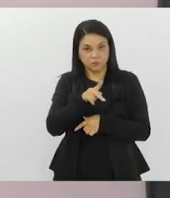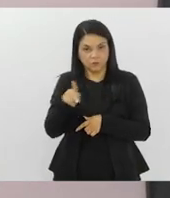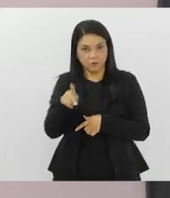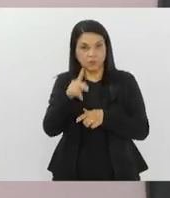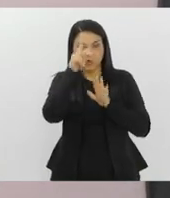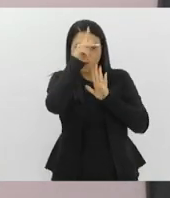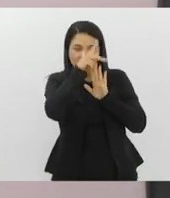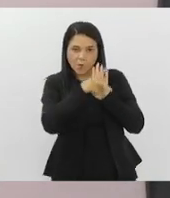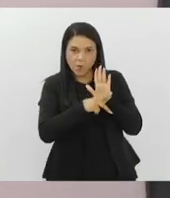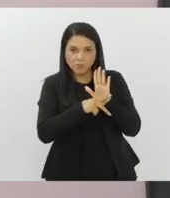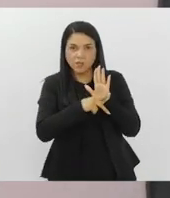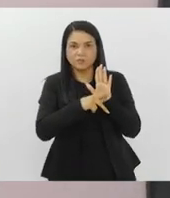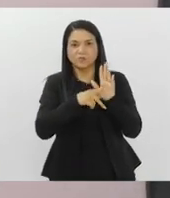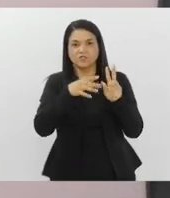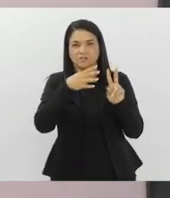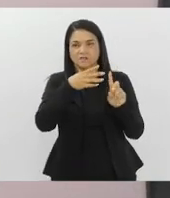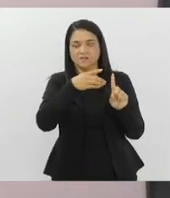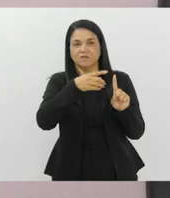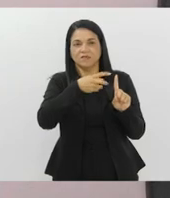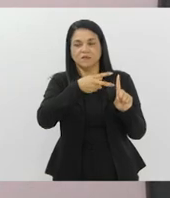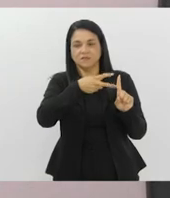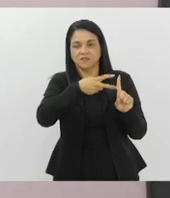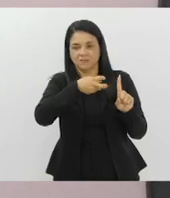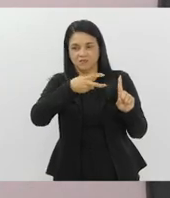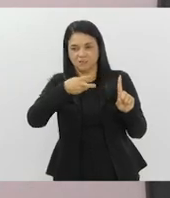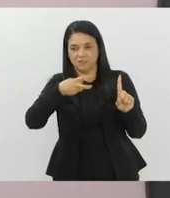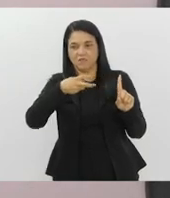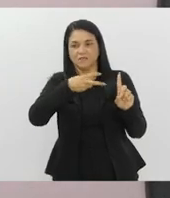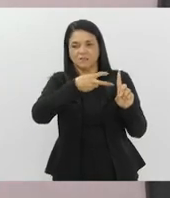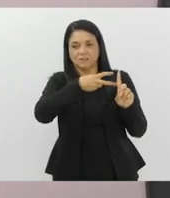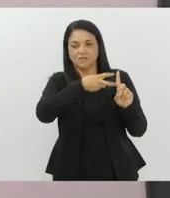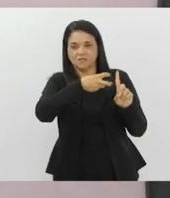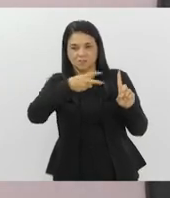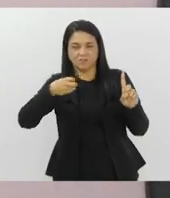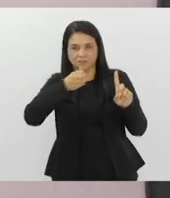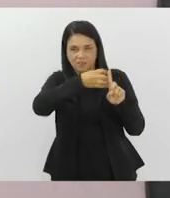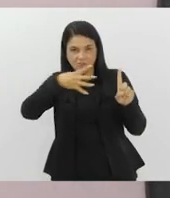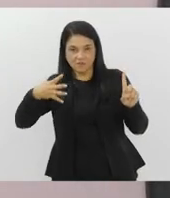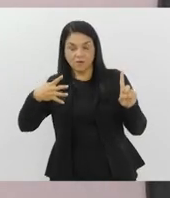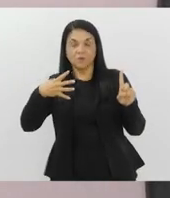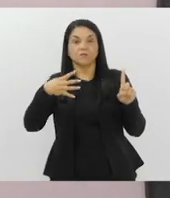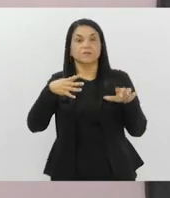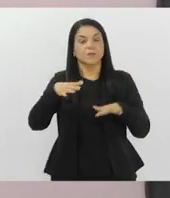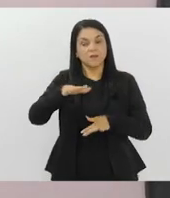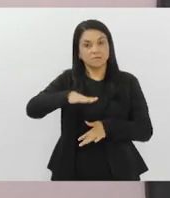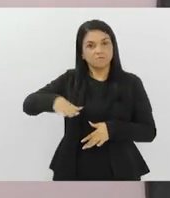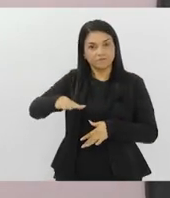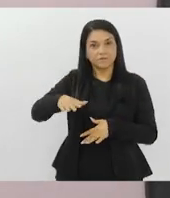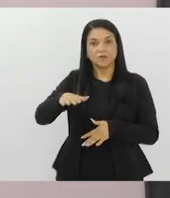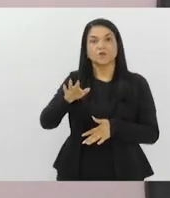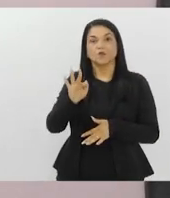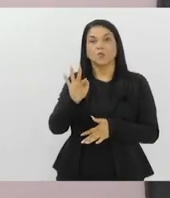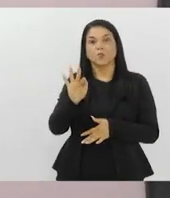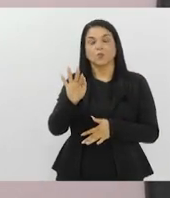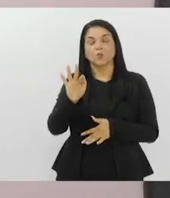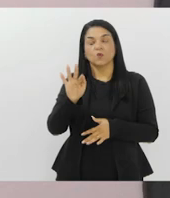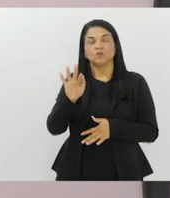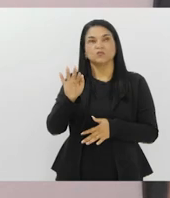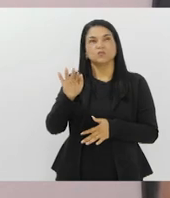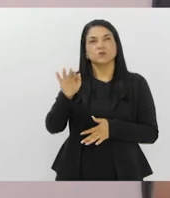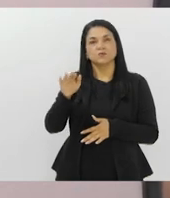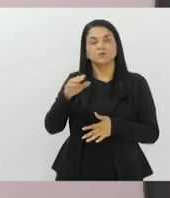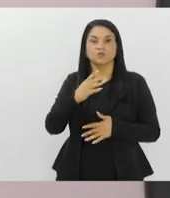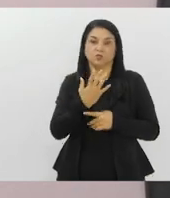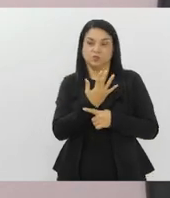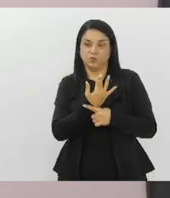projetos de extensão, com ensino, com pesquisa, e muito com a Baixada Fluminense, que eu também sou uma servidora do município de Duque de Caxias há